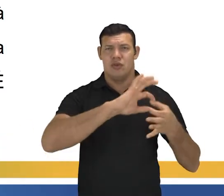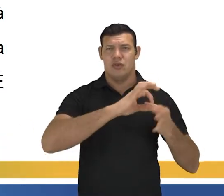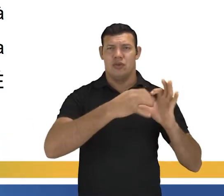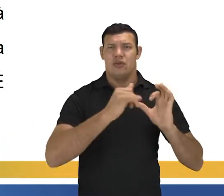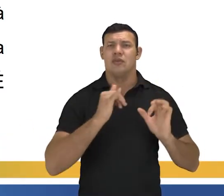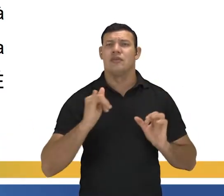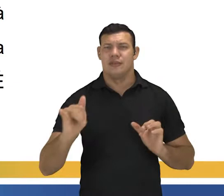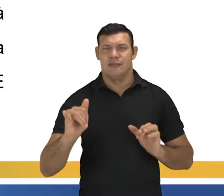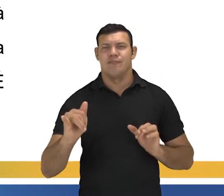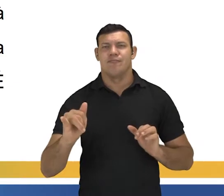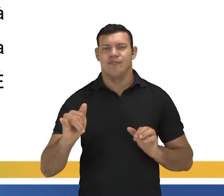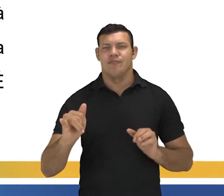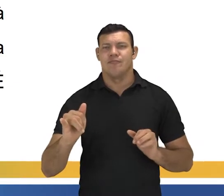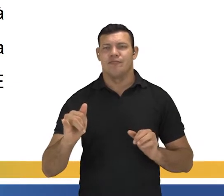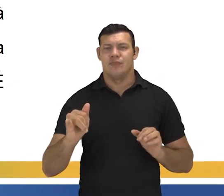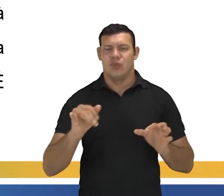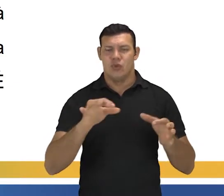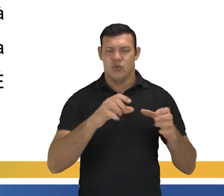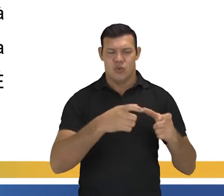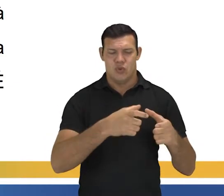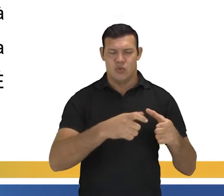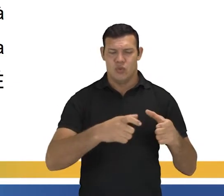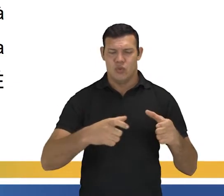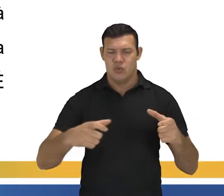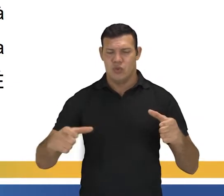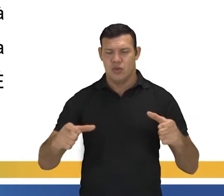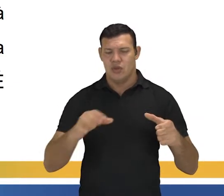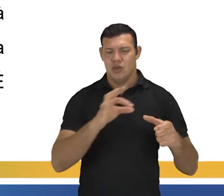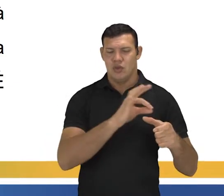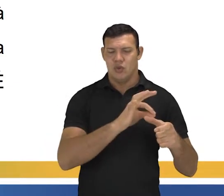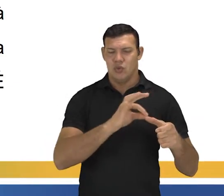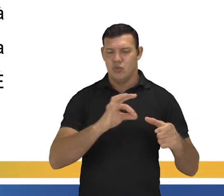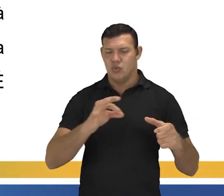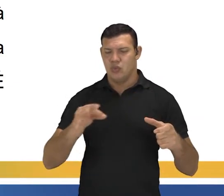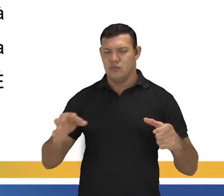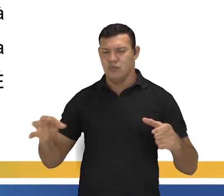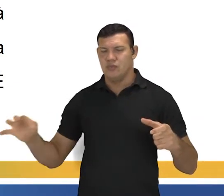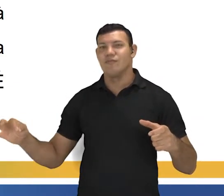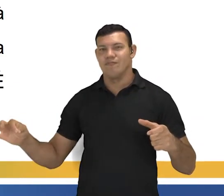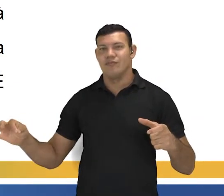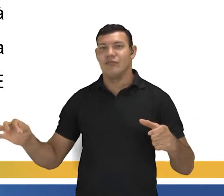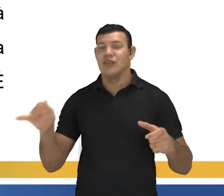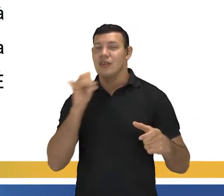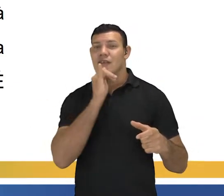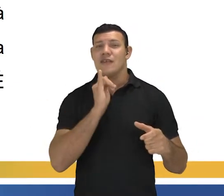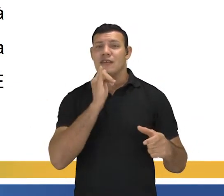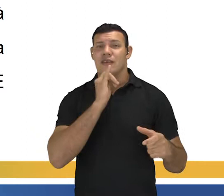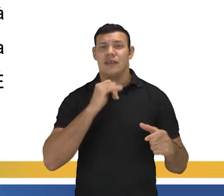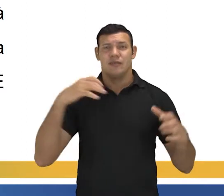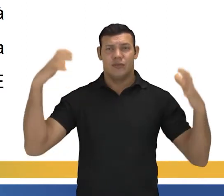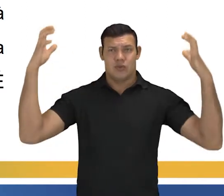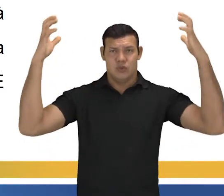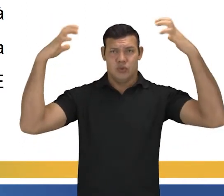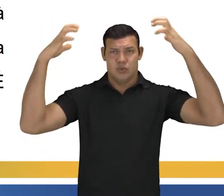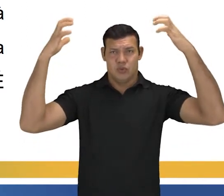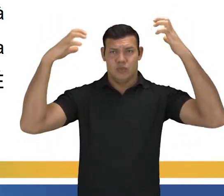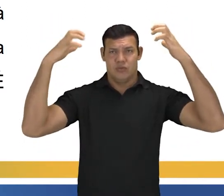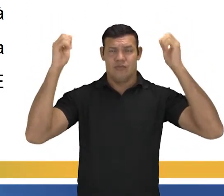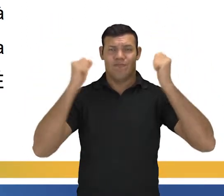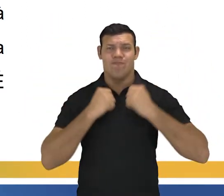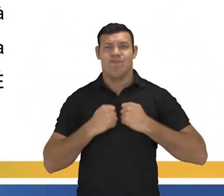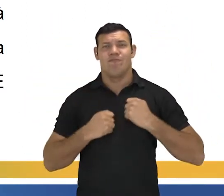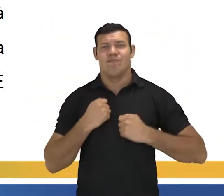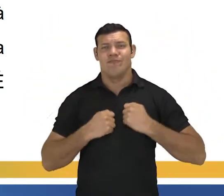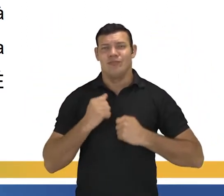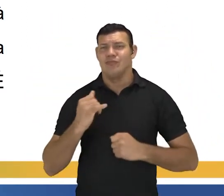associação em série vai percorrer todos eles. Um exemplo disso são os chuveiros elétricos, que tem lá a associação desse